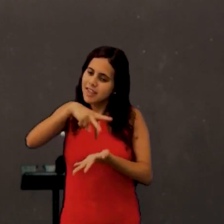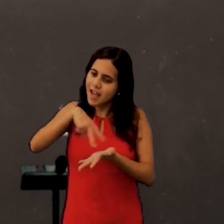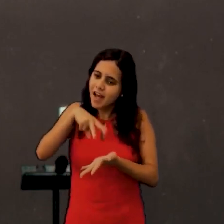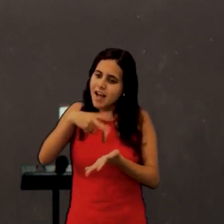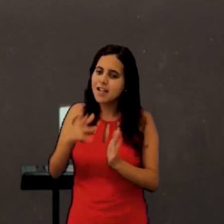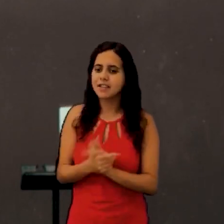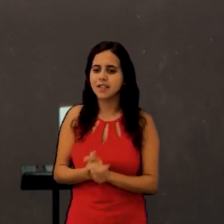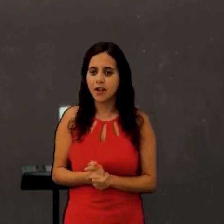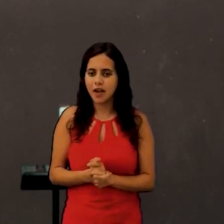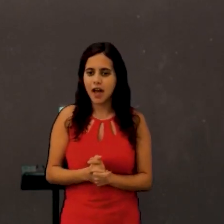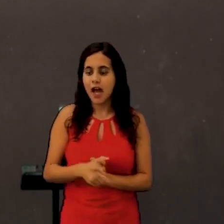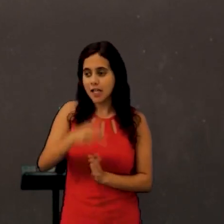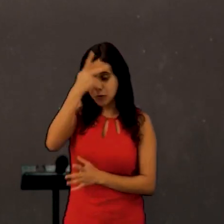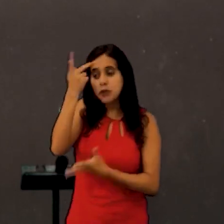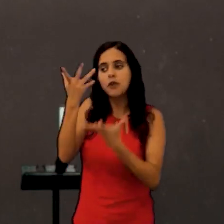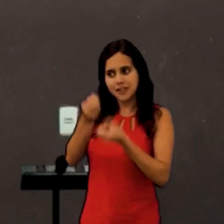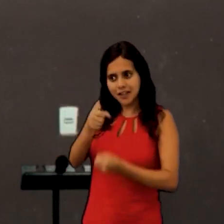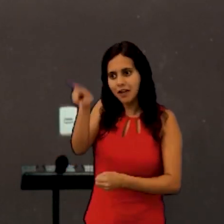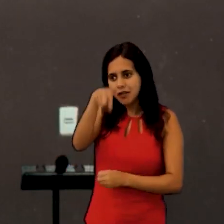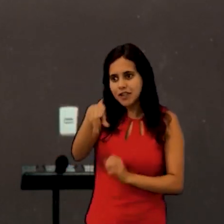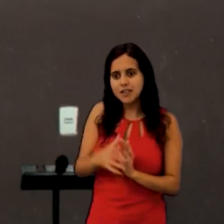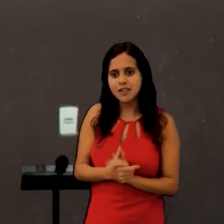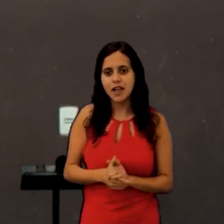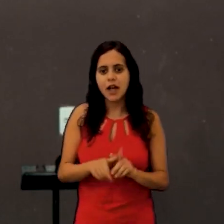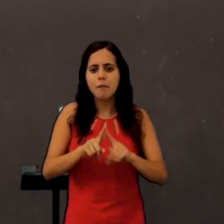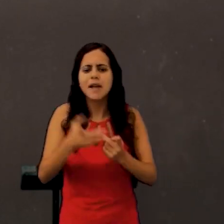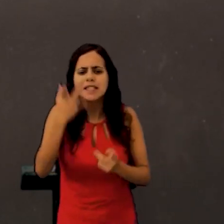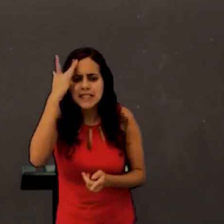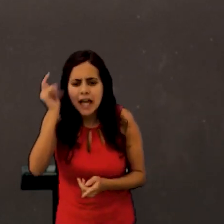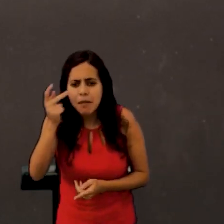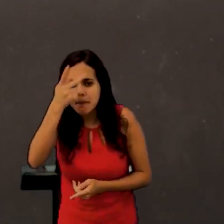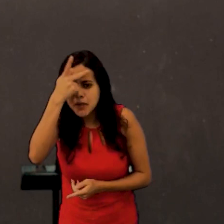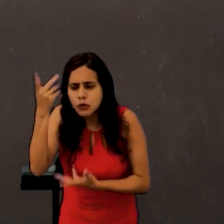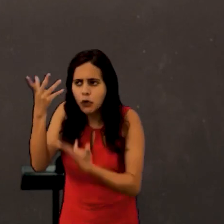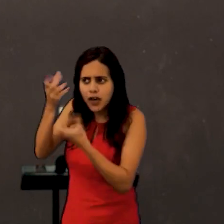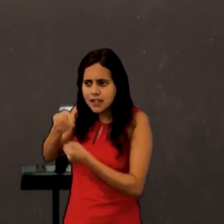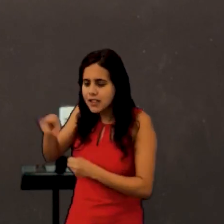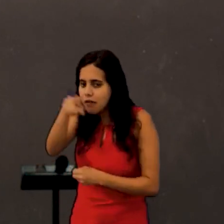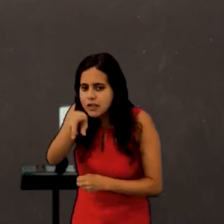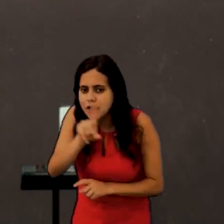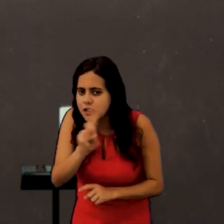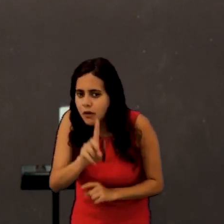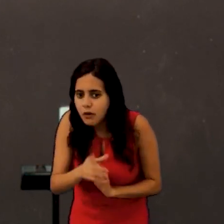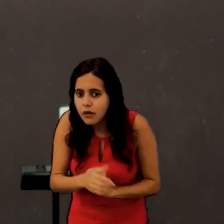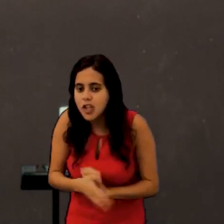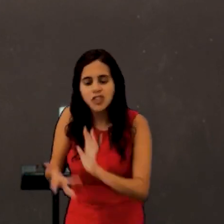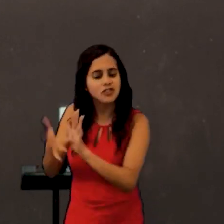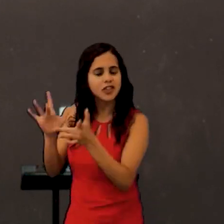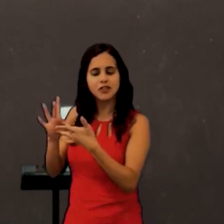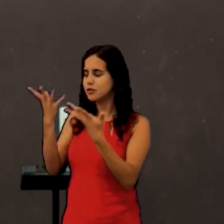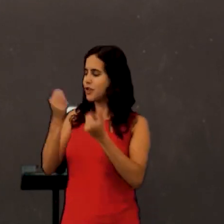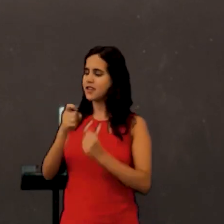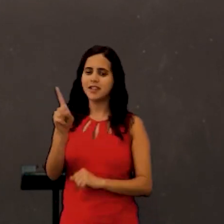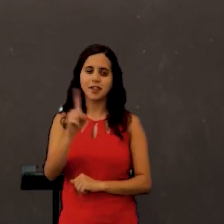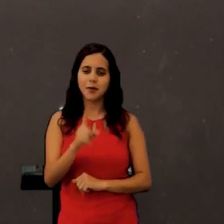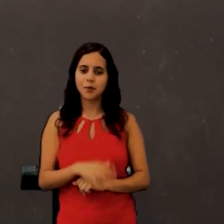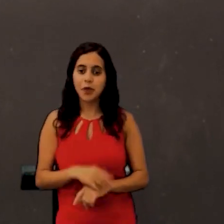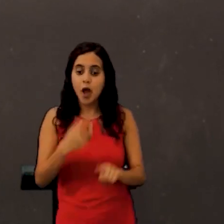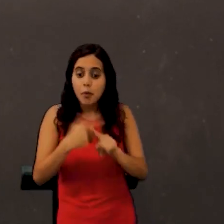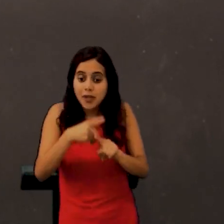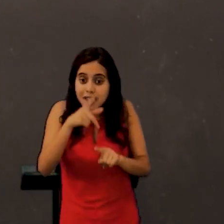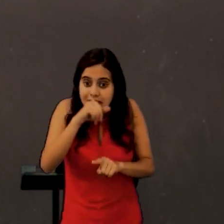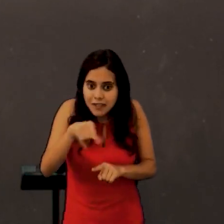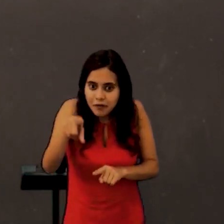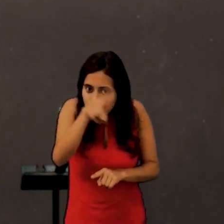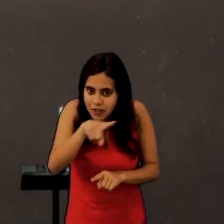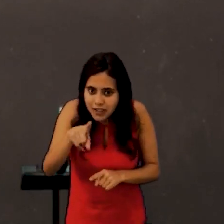aceito, aplaudido. Mas deixa eu dizer uma coisa, quem é que não vai te aceitar? Jesus. Porque Jesus disse, aquele que me negar diante dos homens,